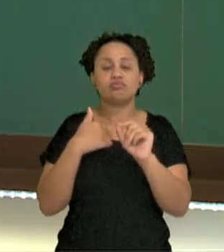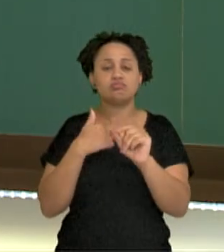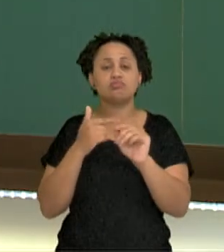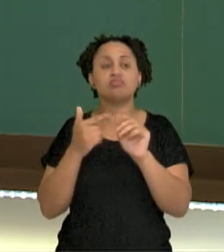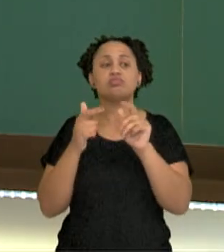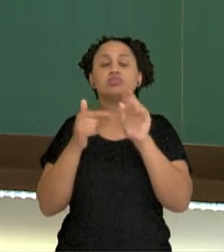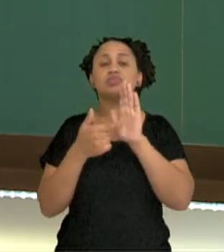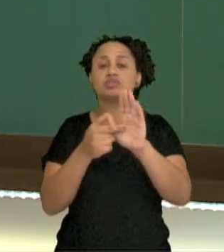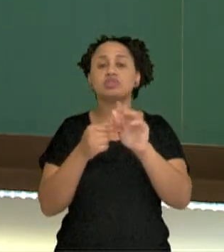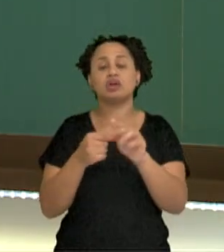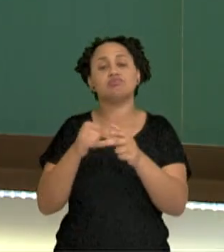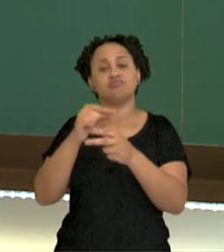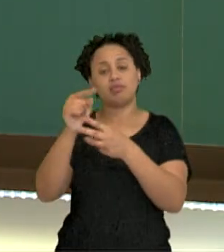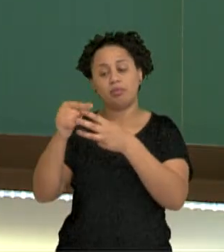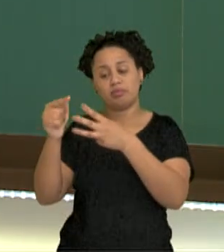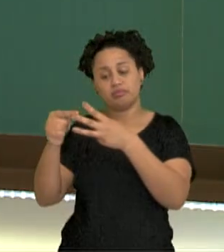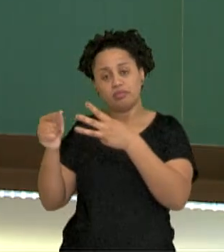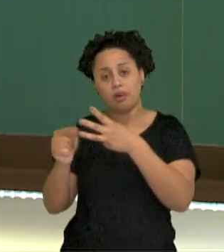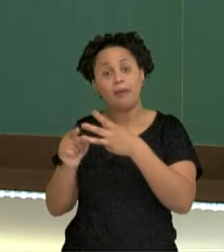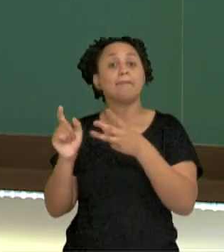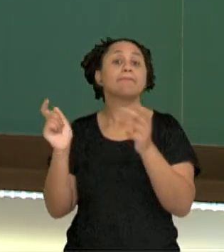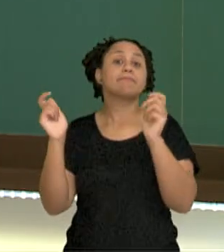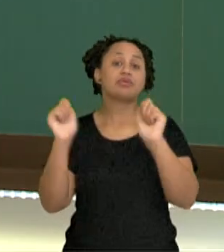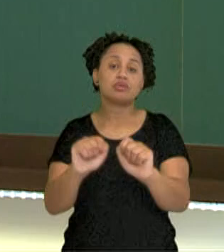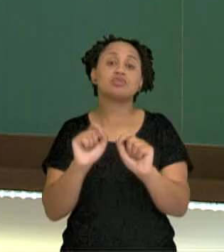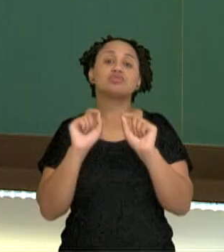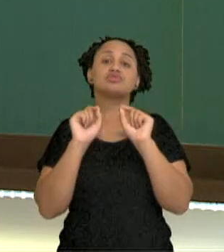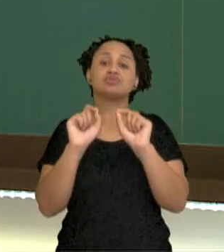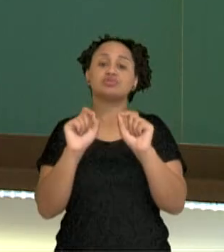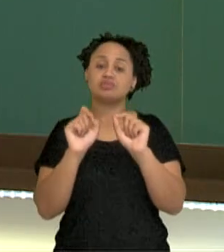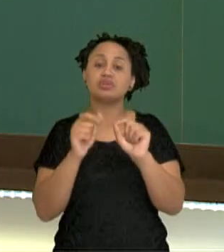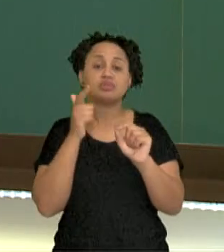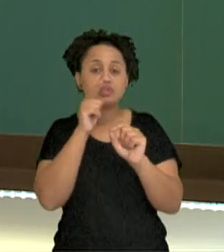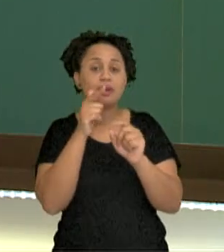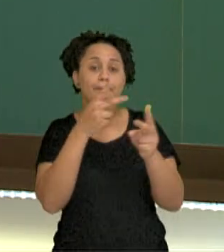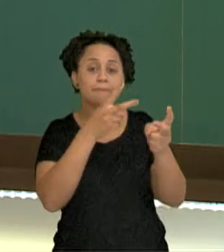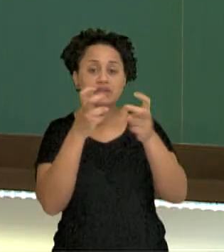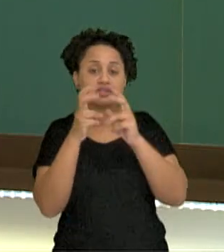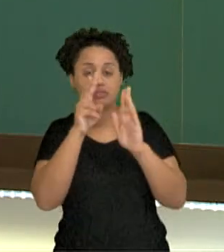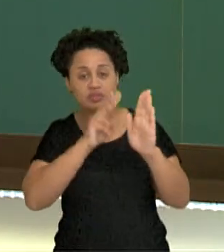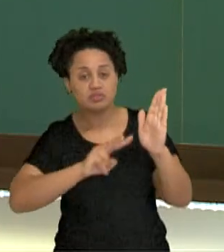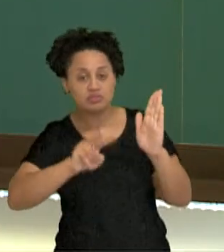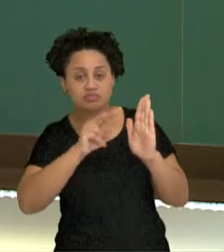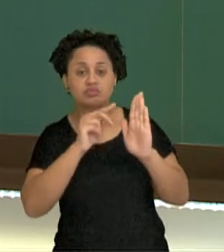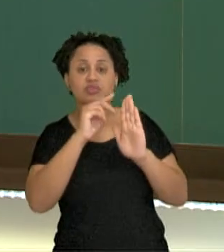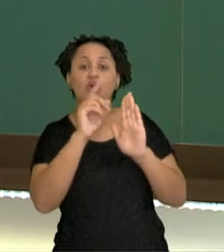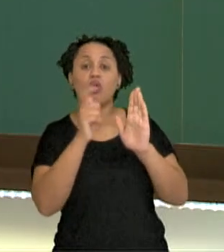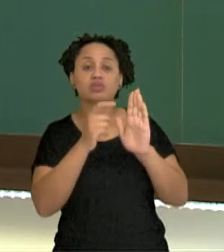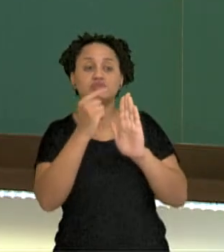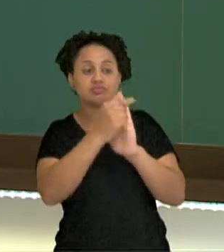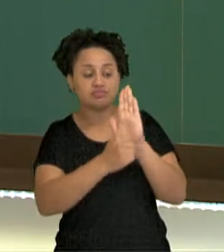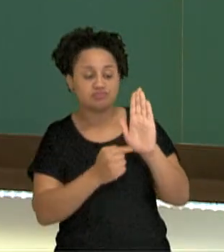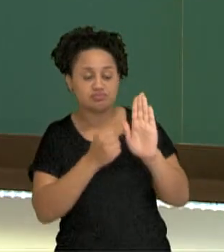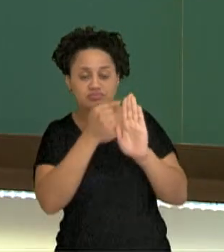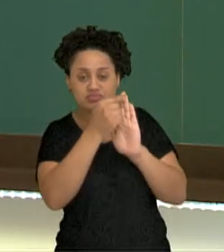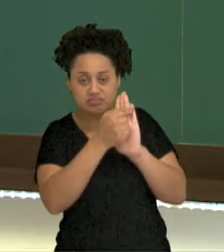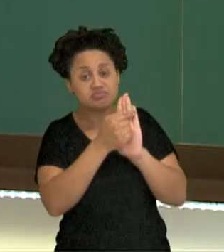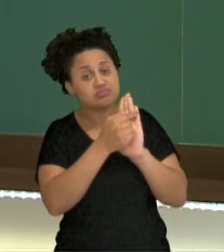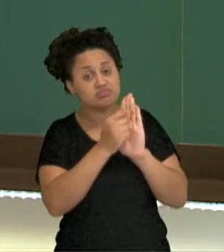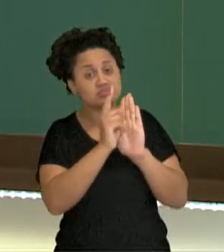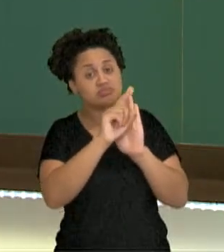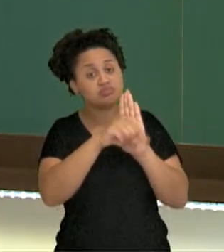referenciando de que essas relações, elas podem sim ser visualizadas e encontradas diretamente na